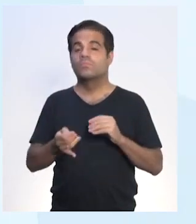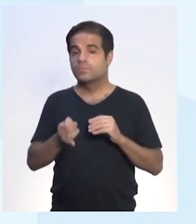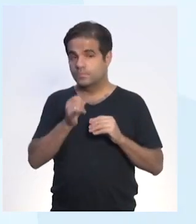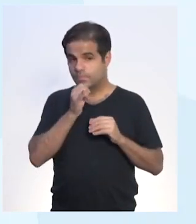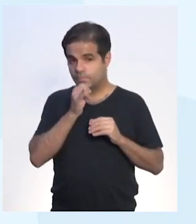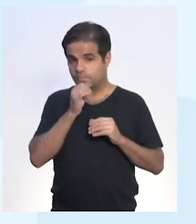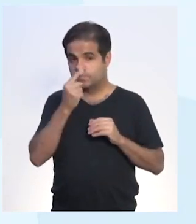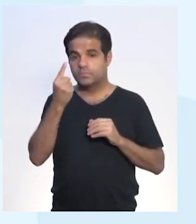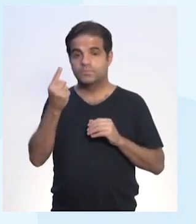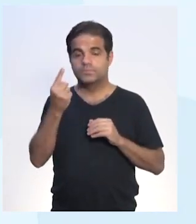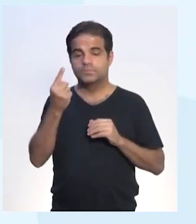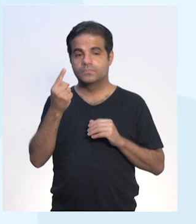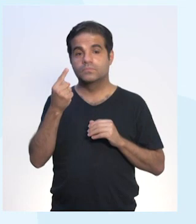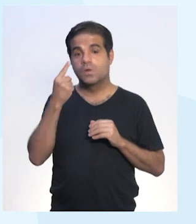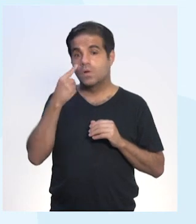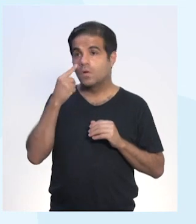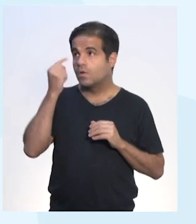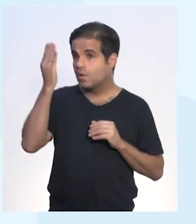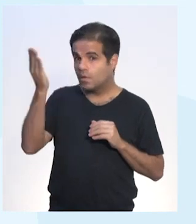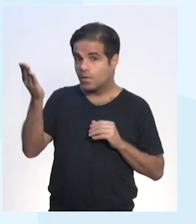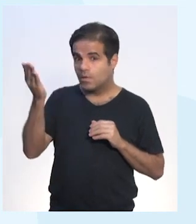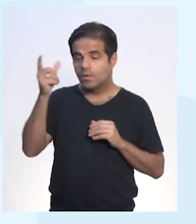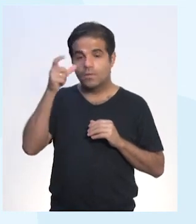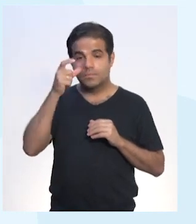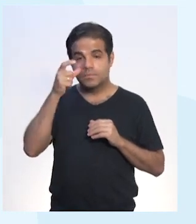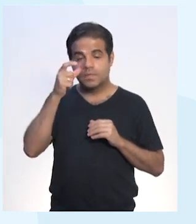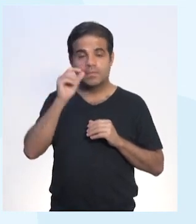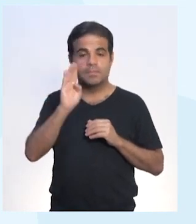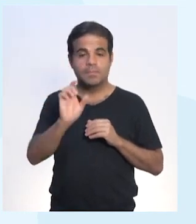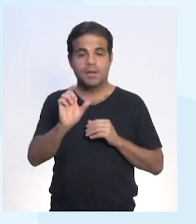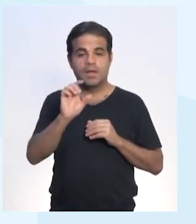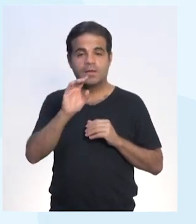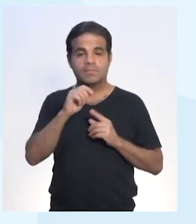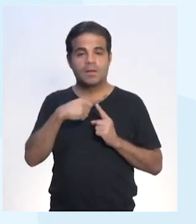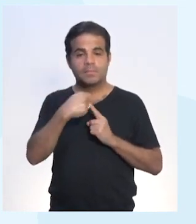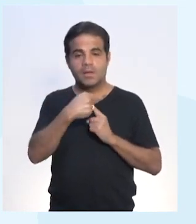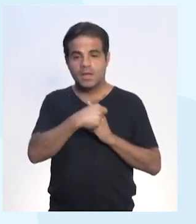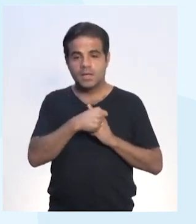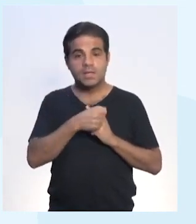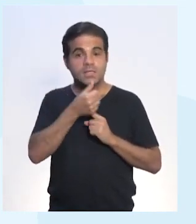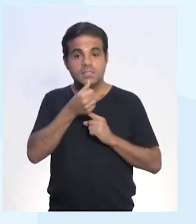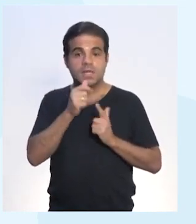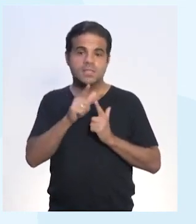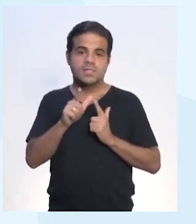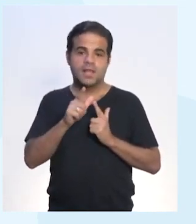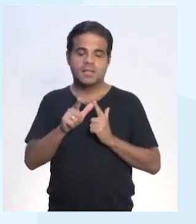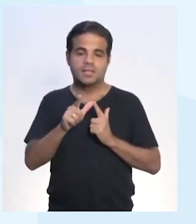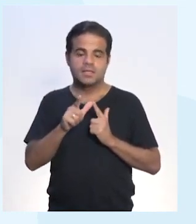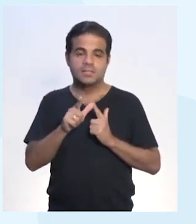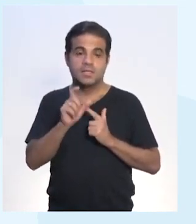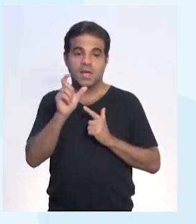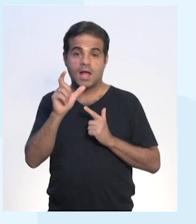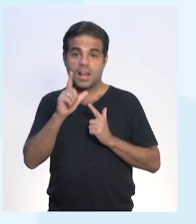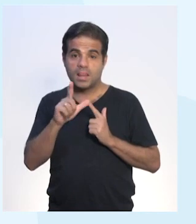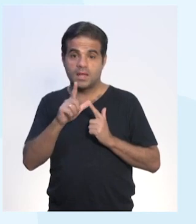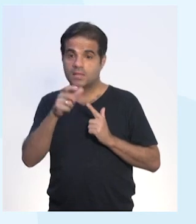exemplo 1. Olha lá, observa, palavra banana, 6 letras.